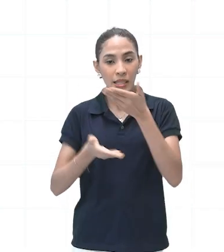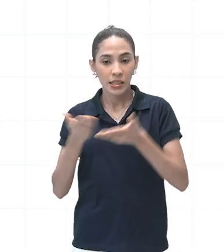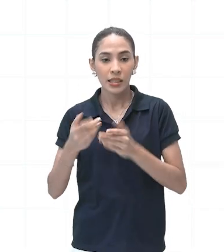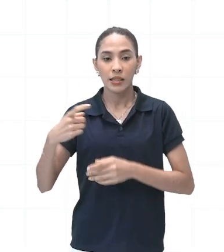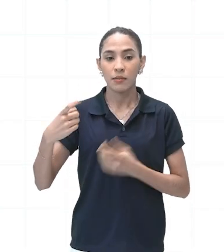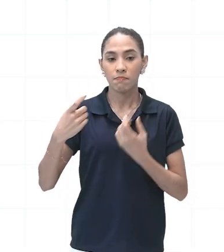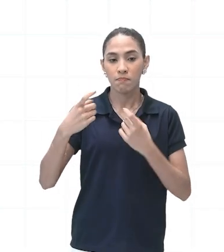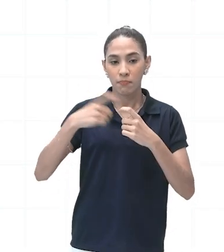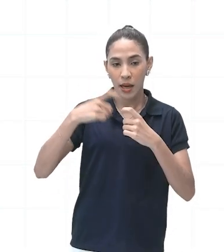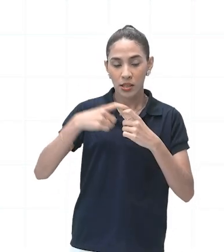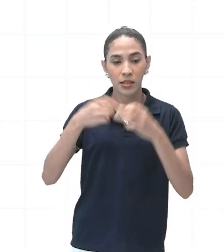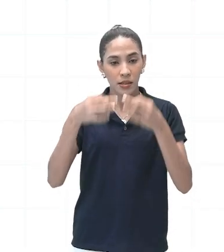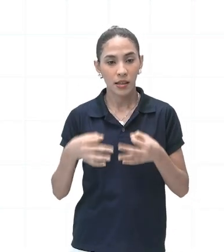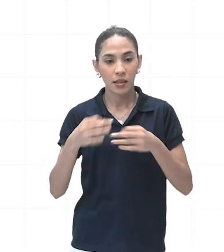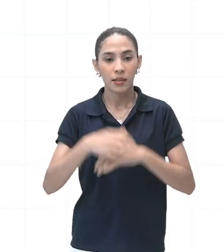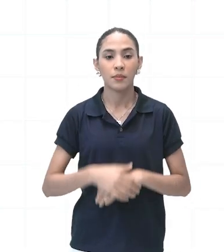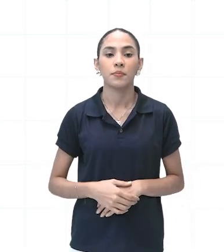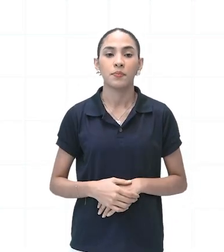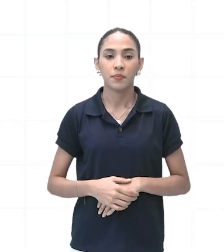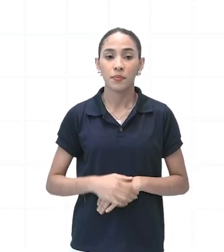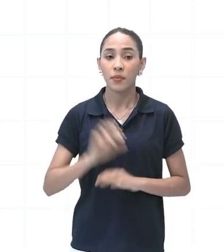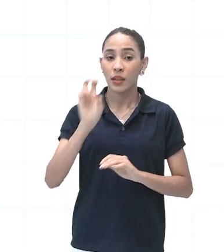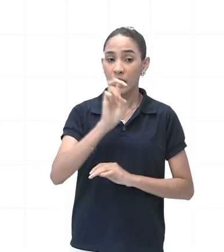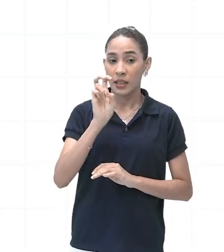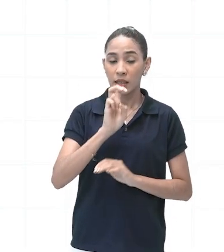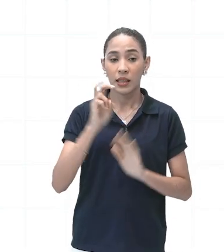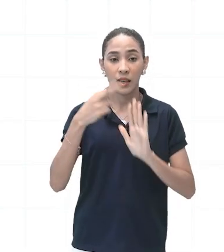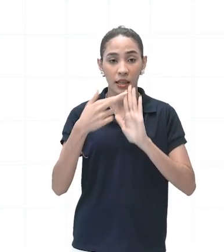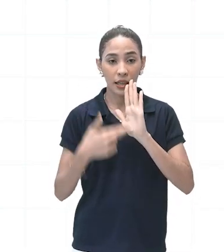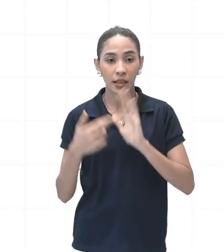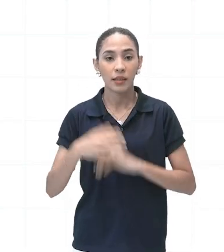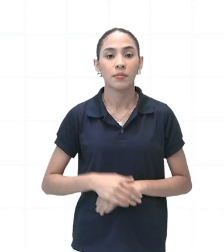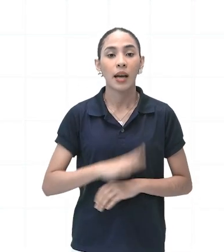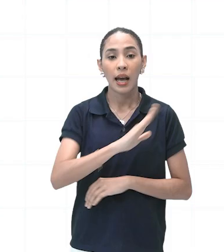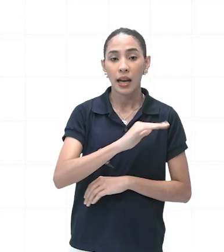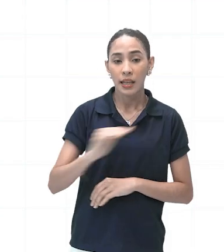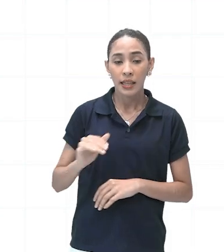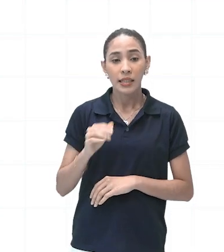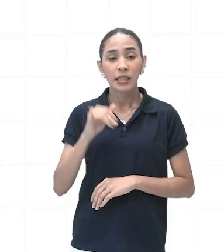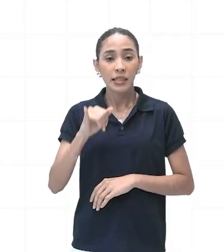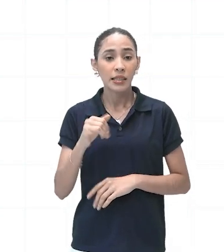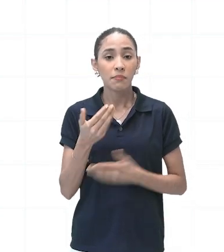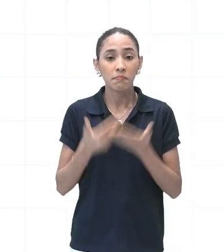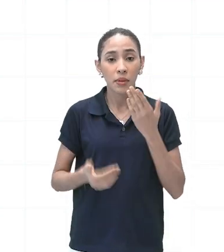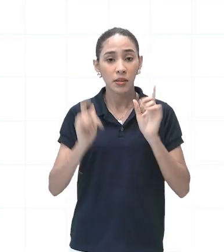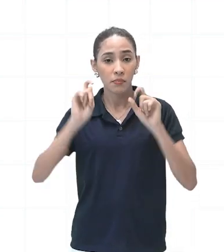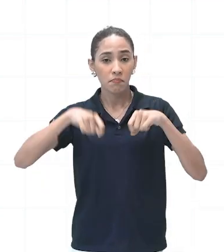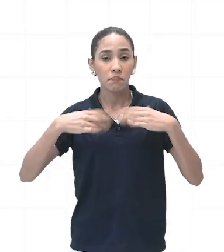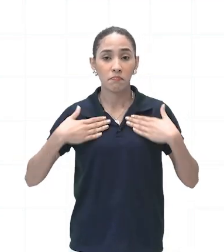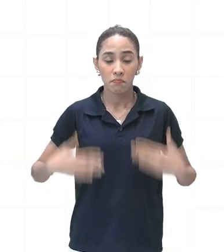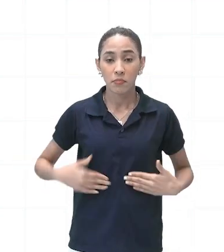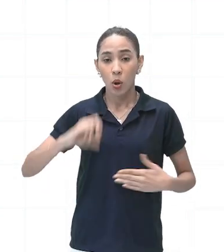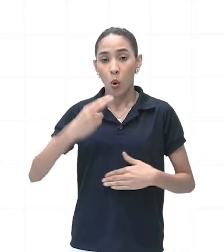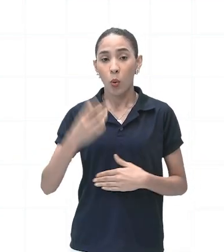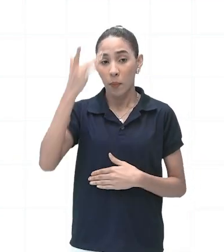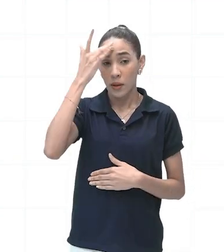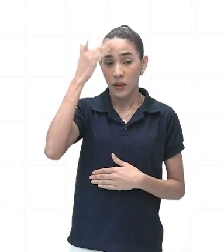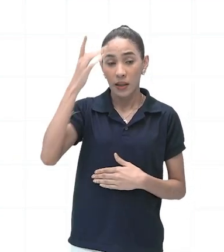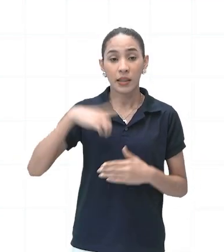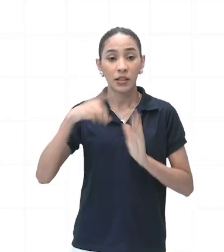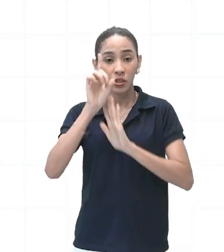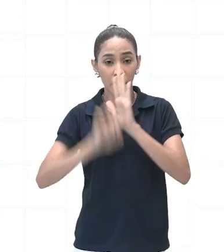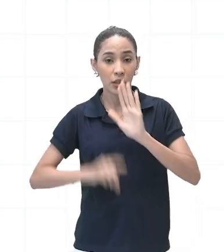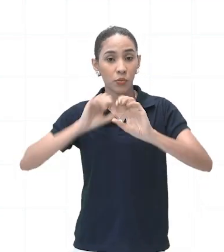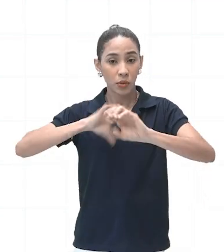médica adequadas. Quinto princípio. A criança incapacitada física ou mentalmente tem direito à